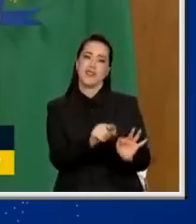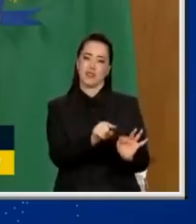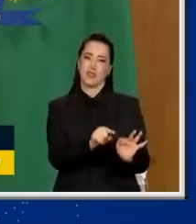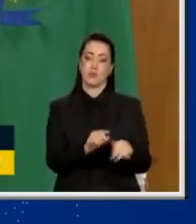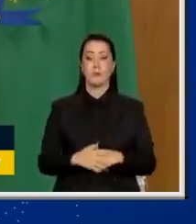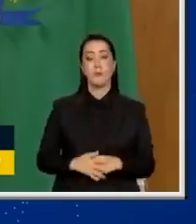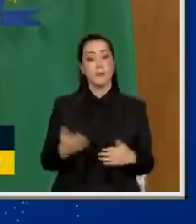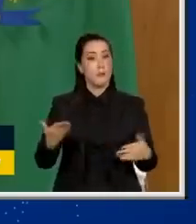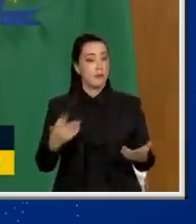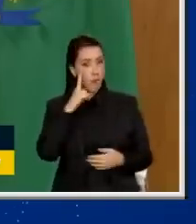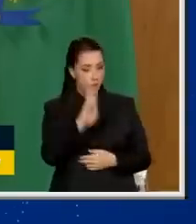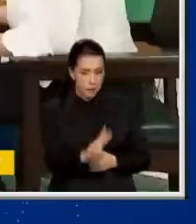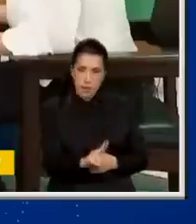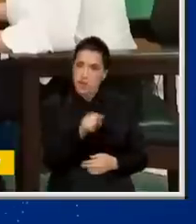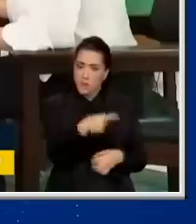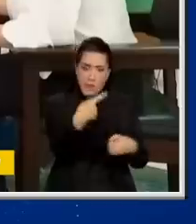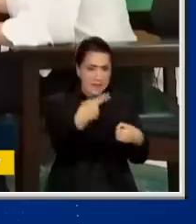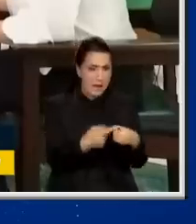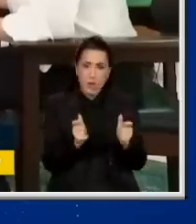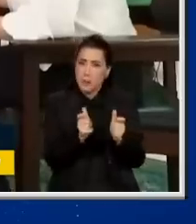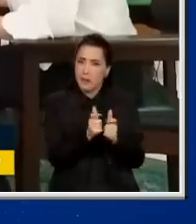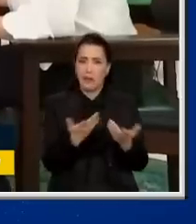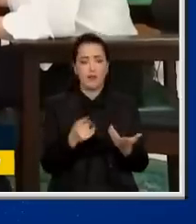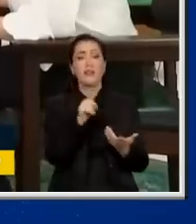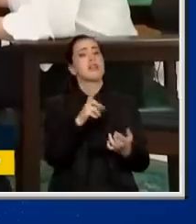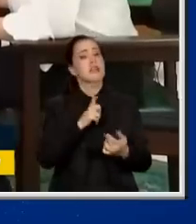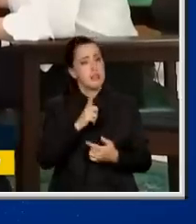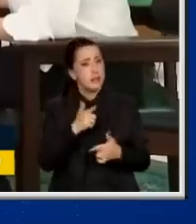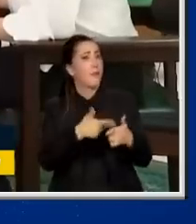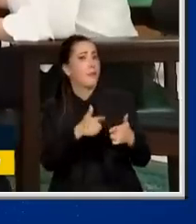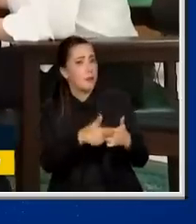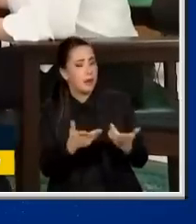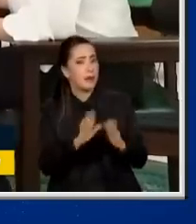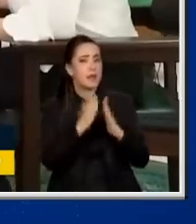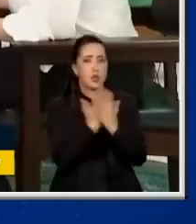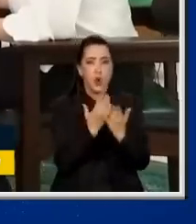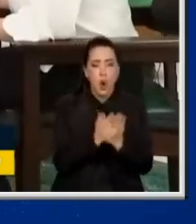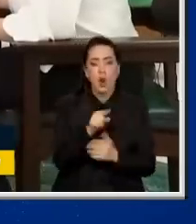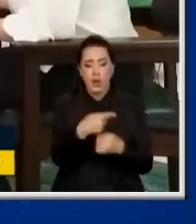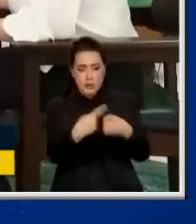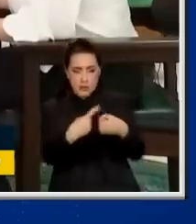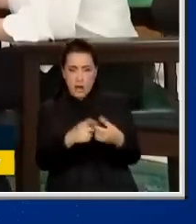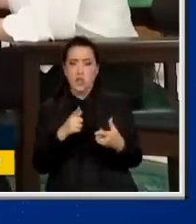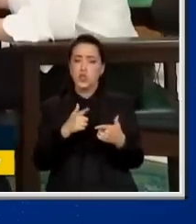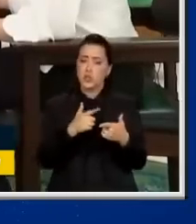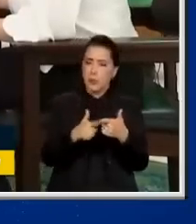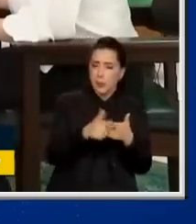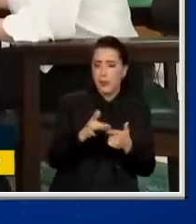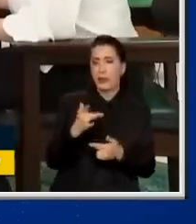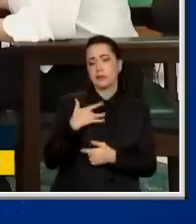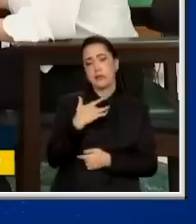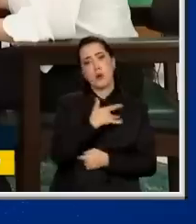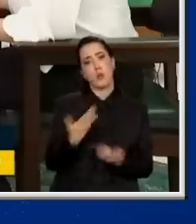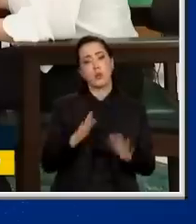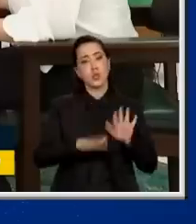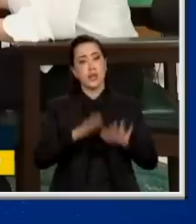quando se trata de palavras ditas por políticos o significado é muito importante para entender o peso de uma declaração como